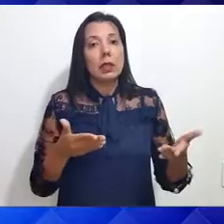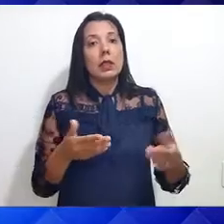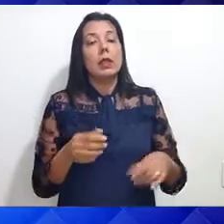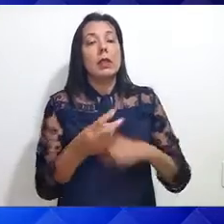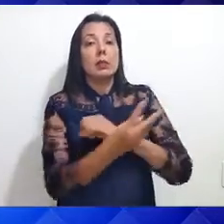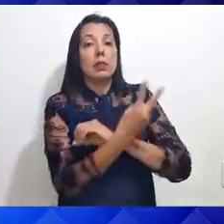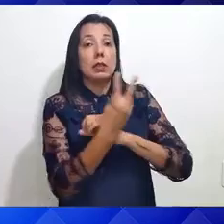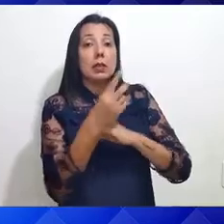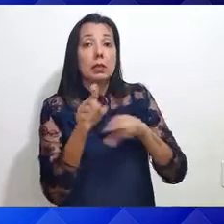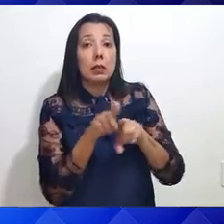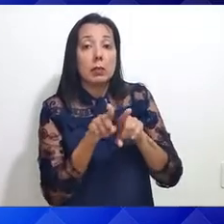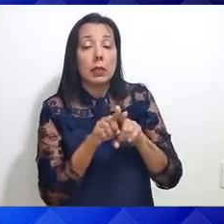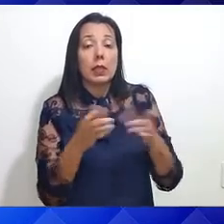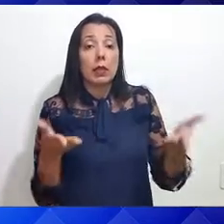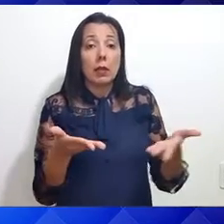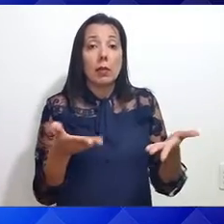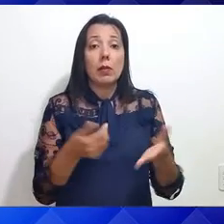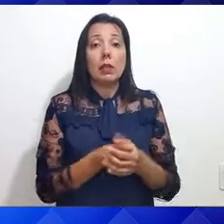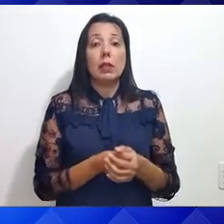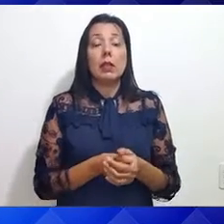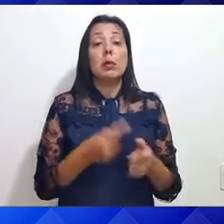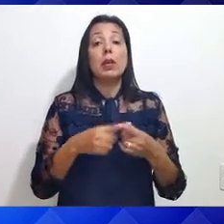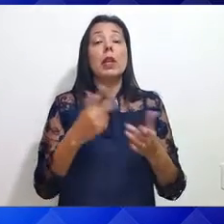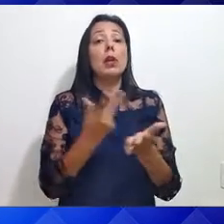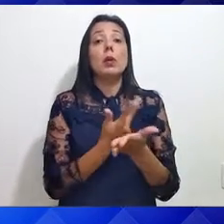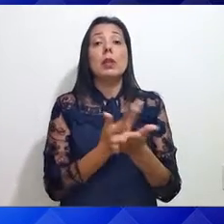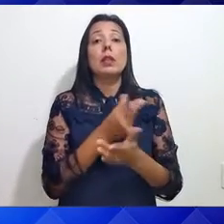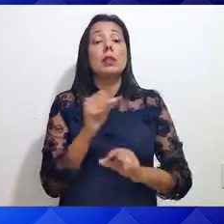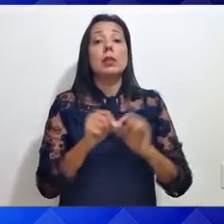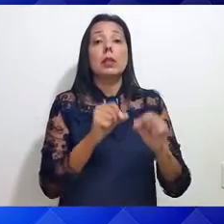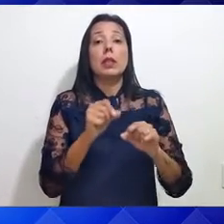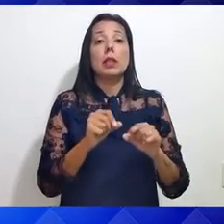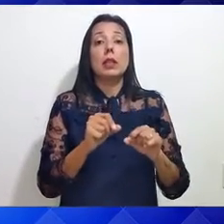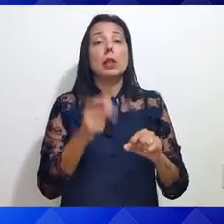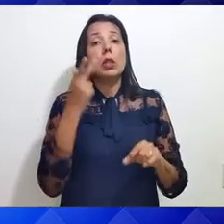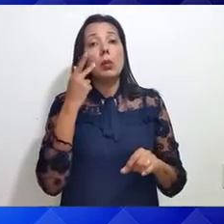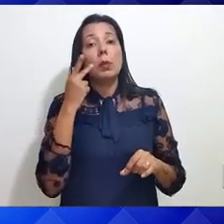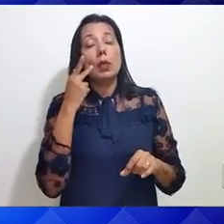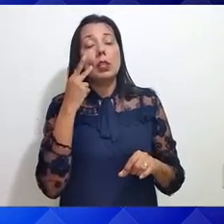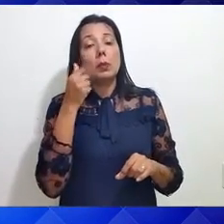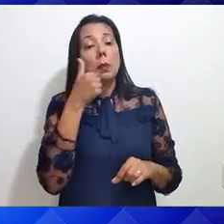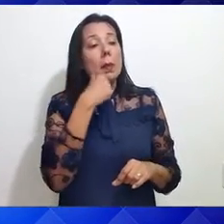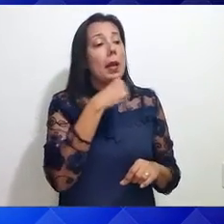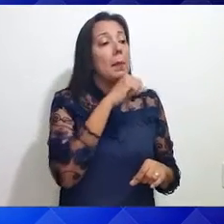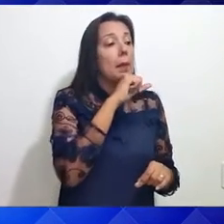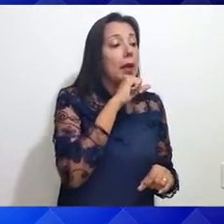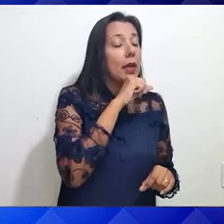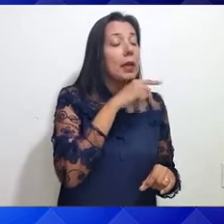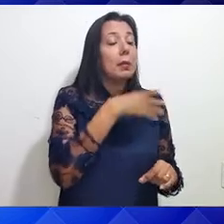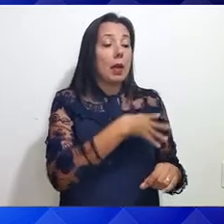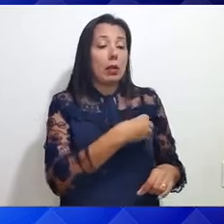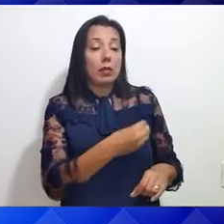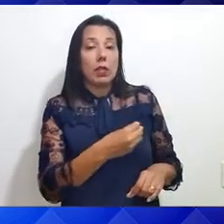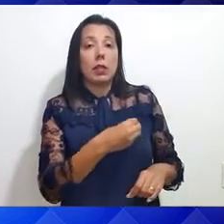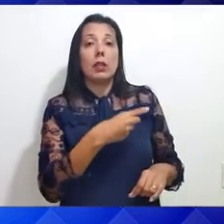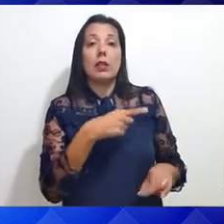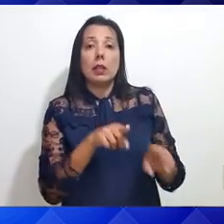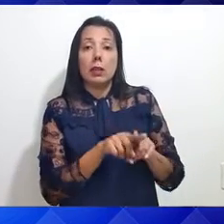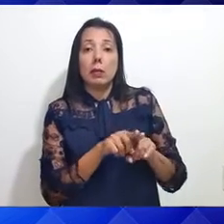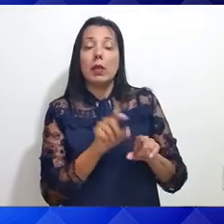lá de Caruaru. Porque o que que acontece? A violência, ela passa de mãe para filha, de pai para filho. A Severina